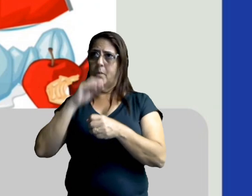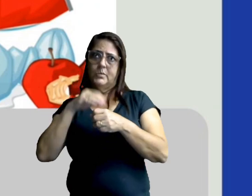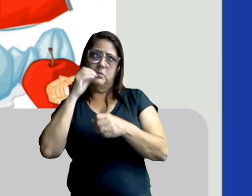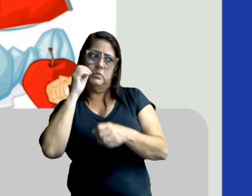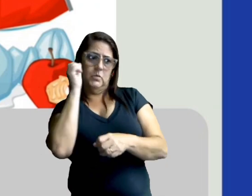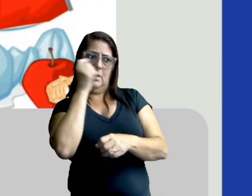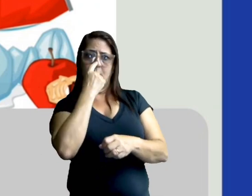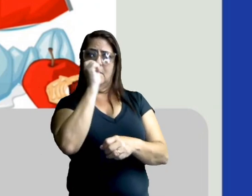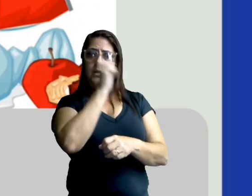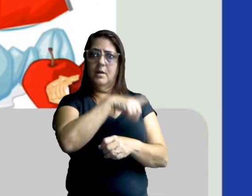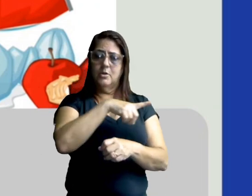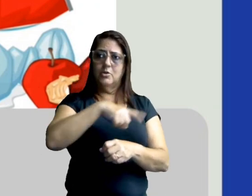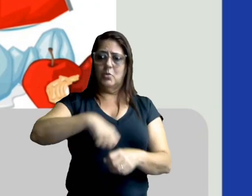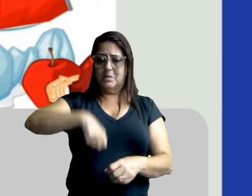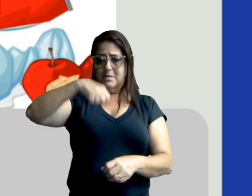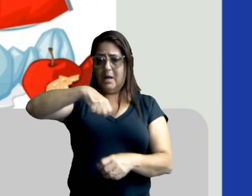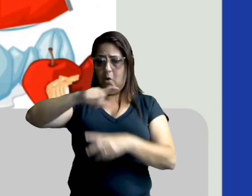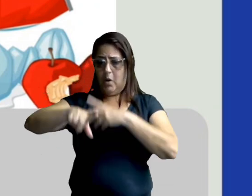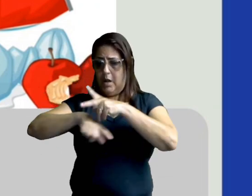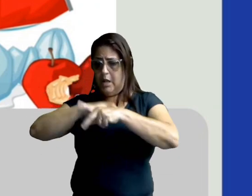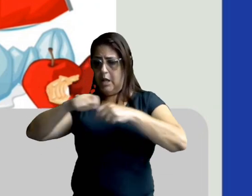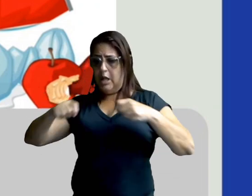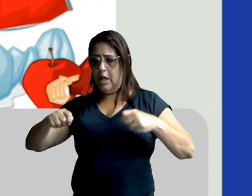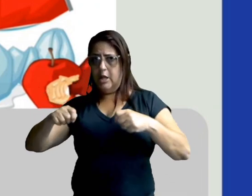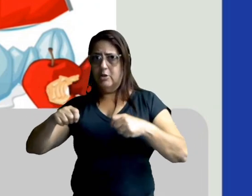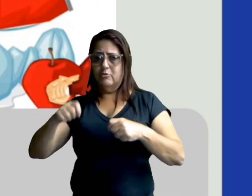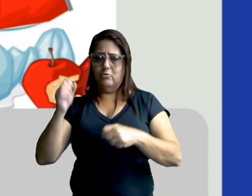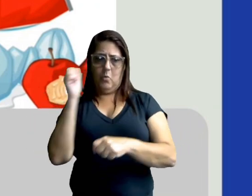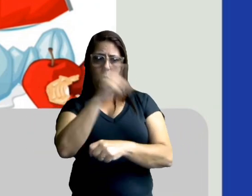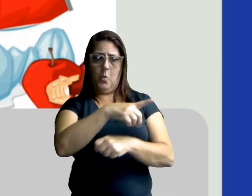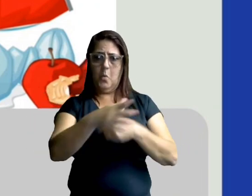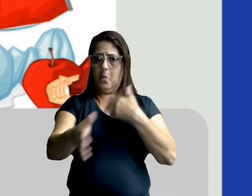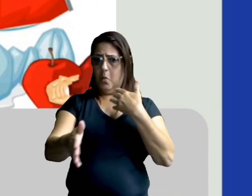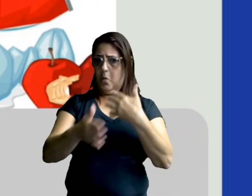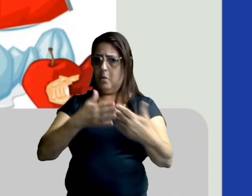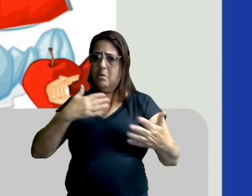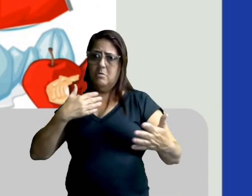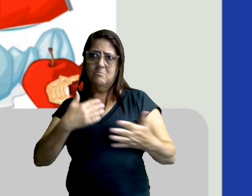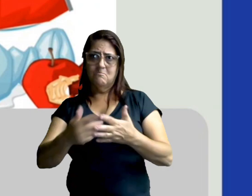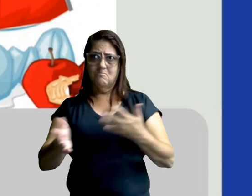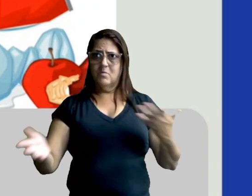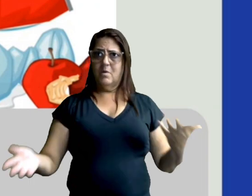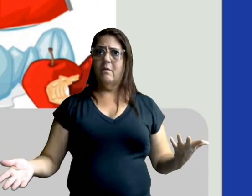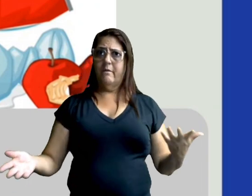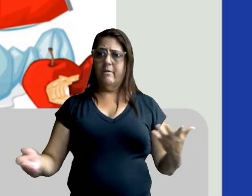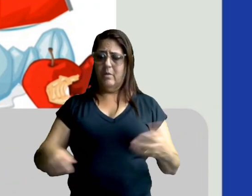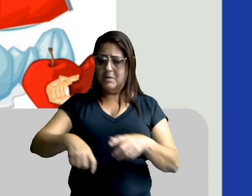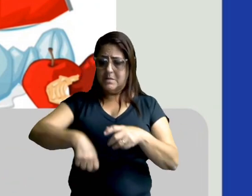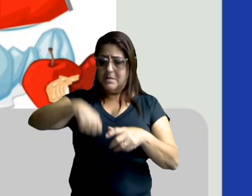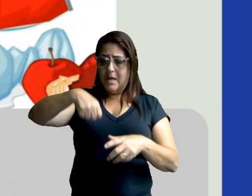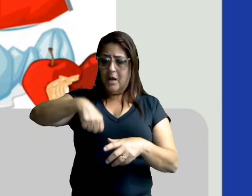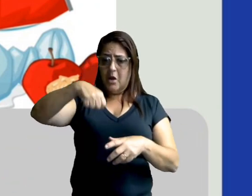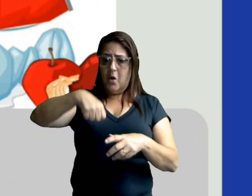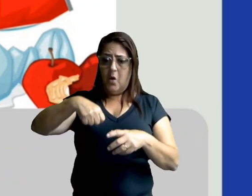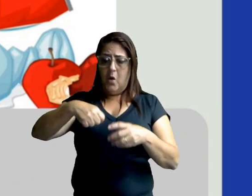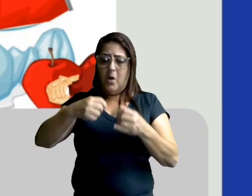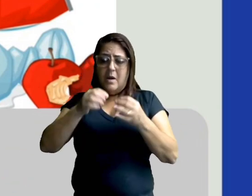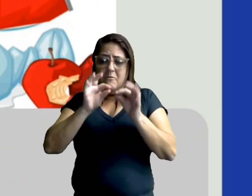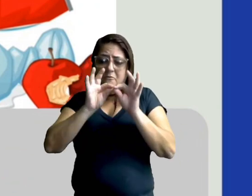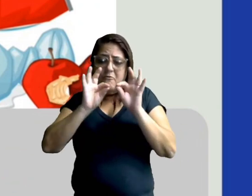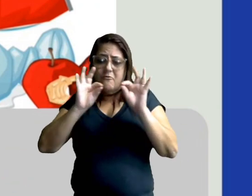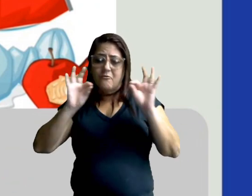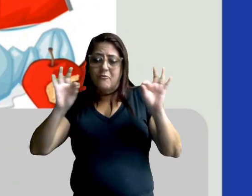de lixo lá na rua, aí coloca de todo jeito, coloca uma sacola rasgada, uma sacola muito fininha, aí o lixo